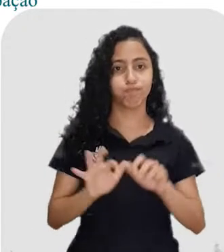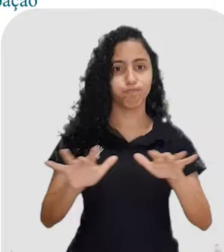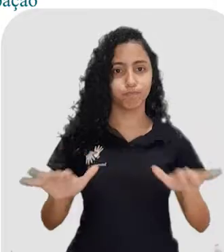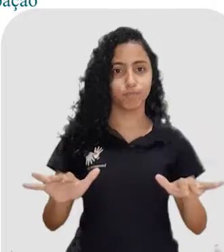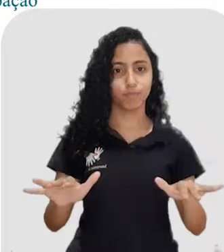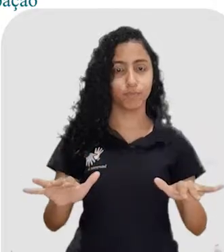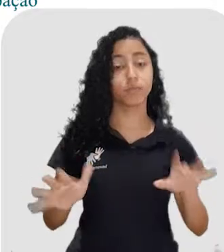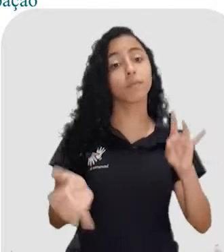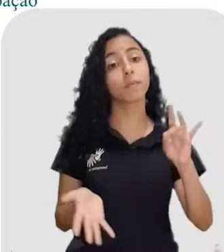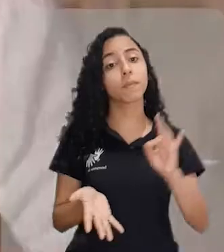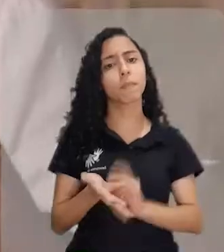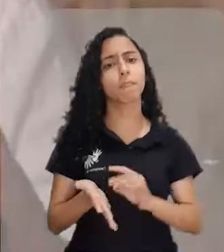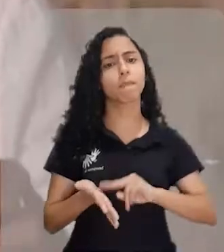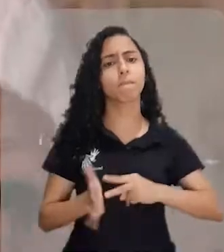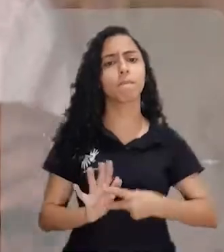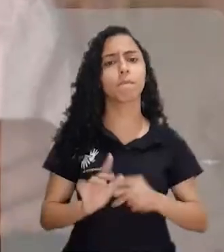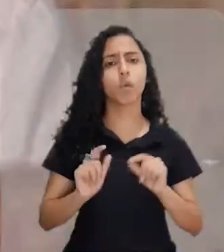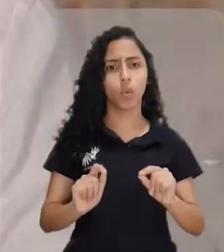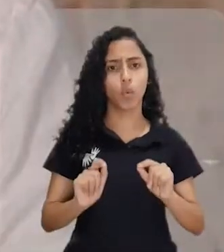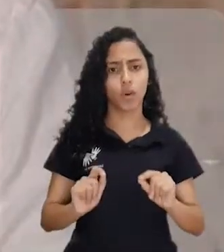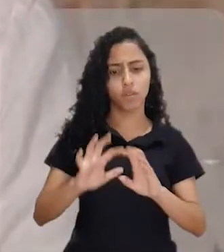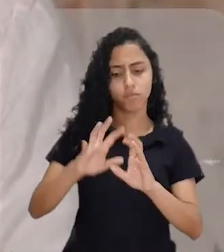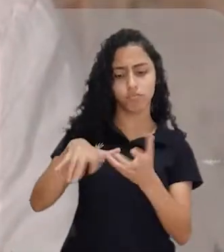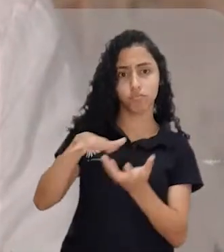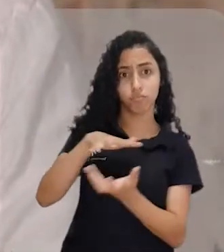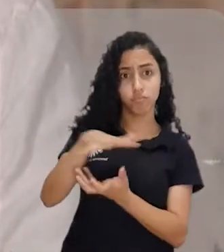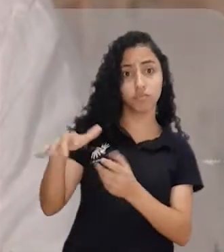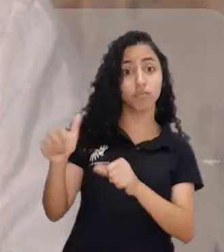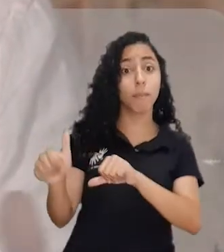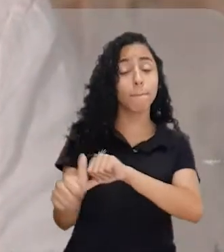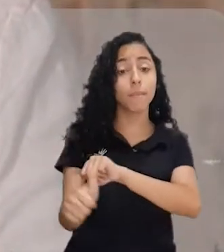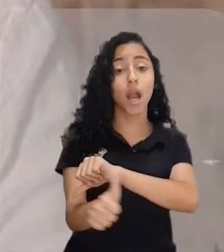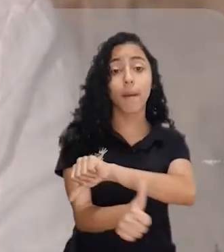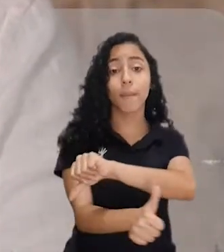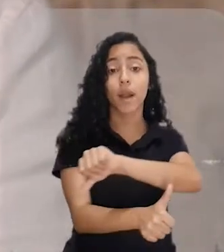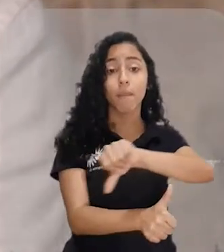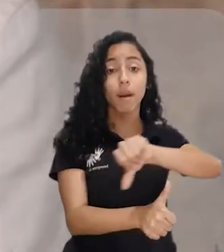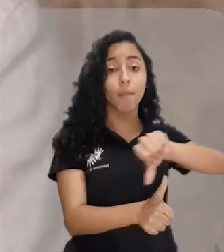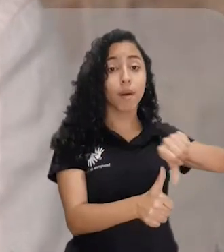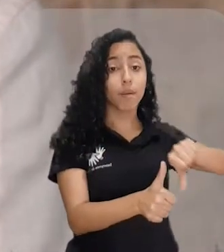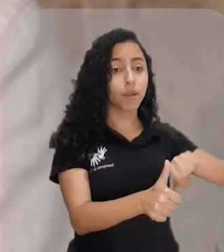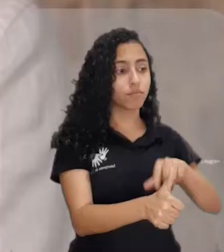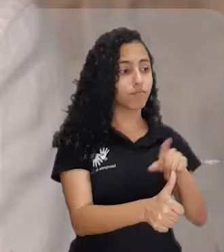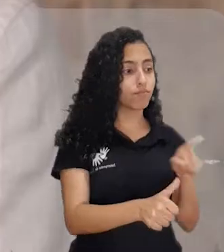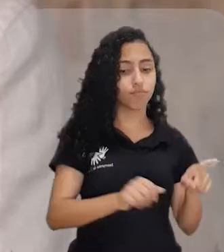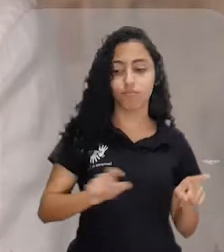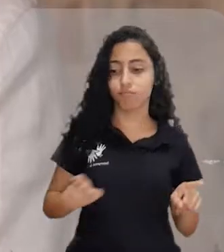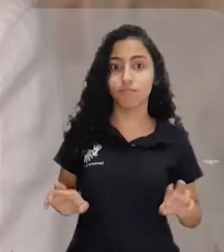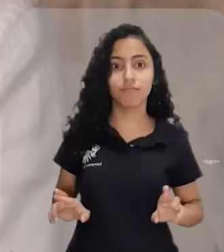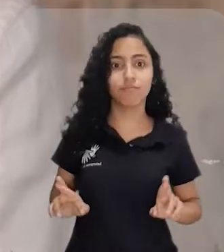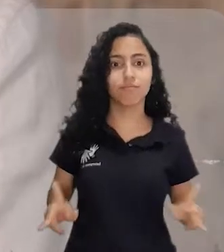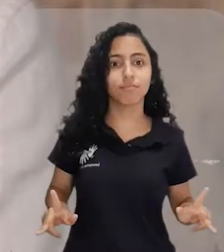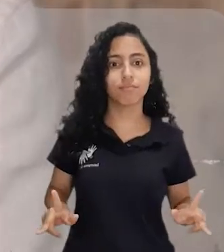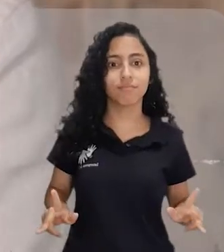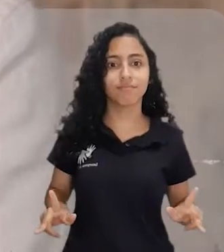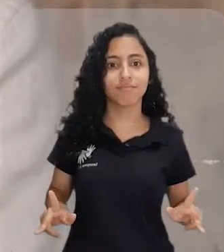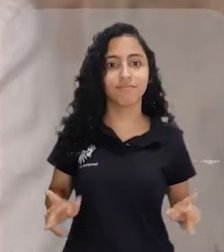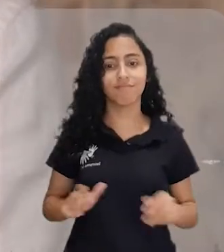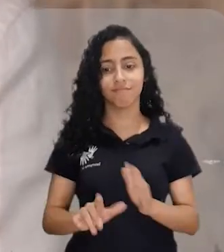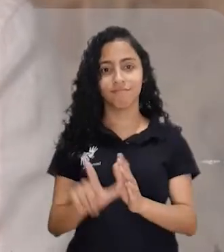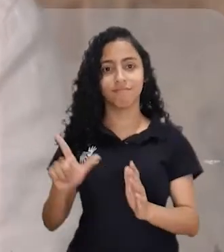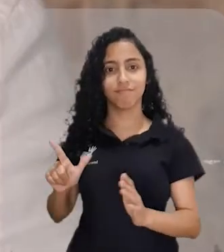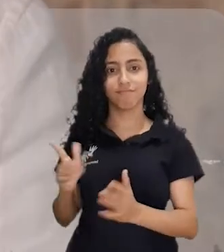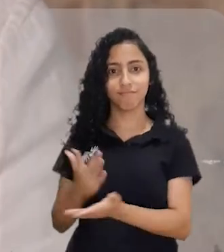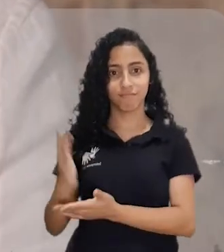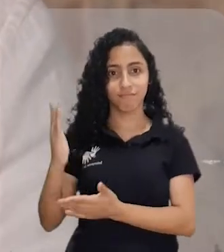e ocupação do solo. O que isso quer dizer na prática? Quer dizer que a gente transformou esses ecossistemas, né, em algo muito